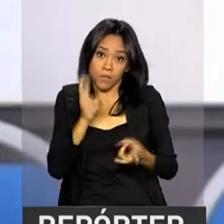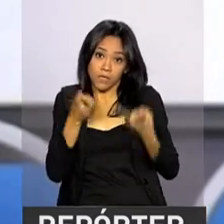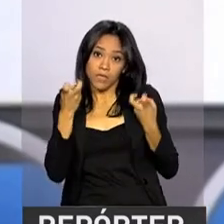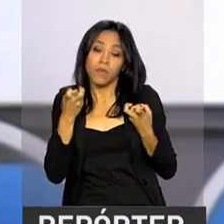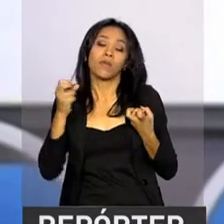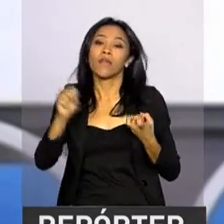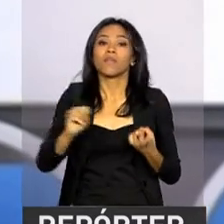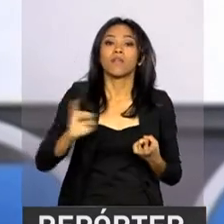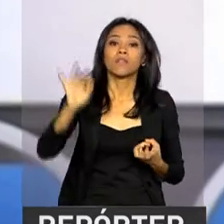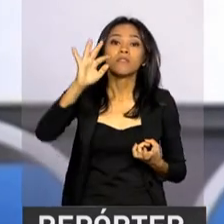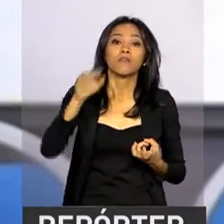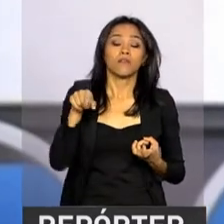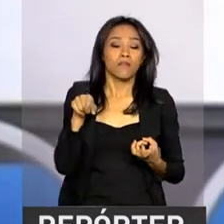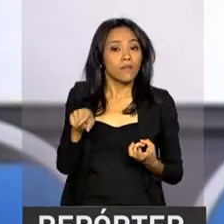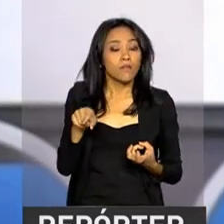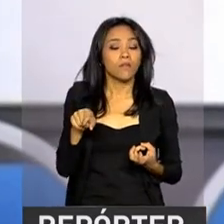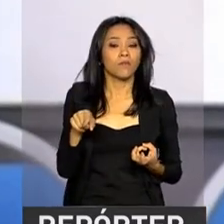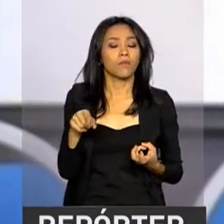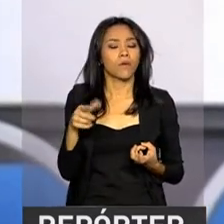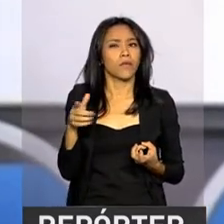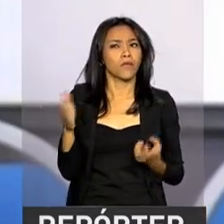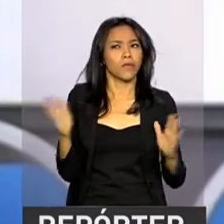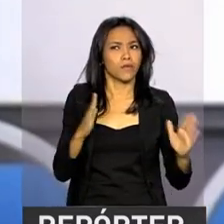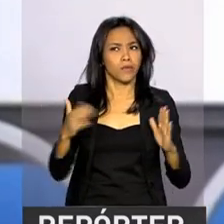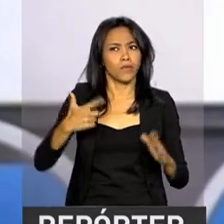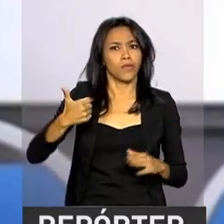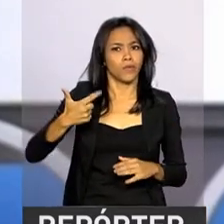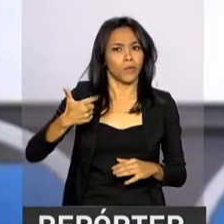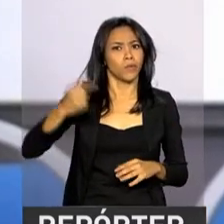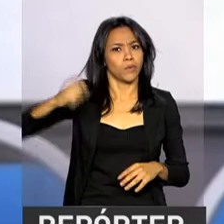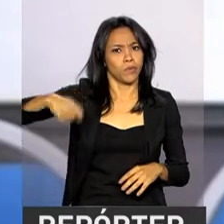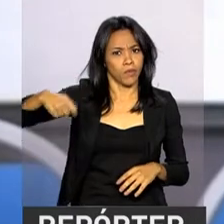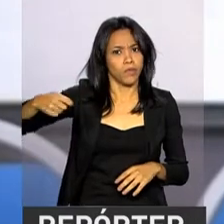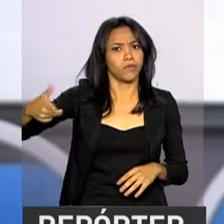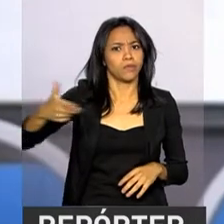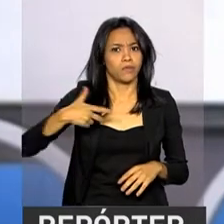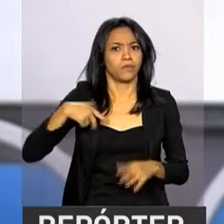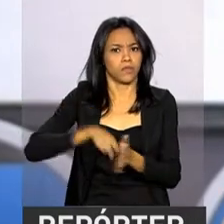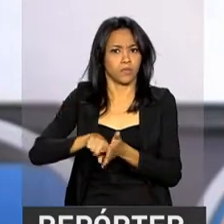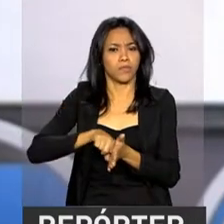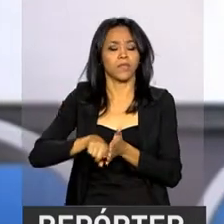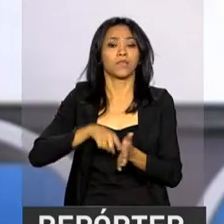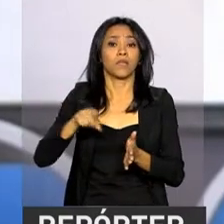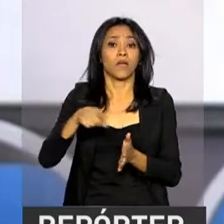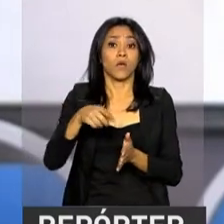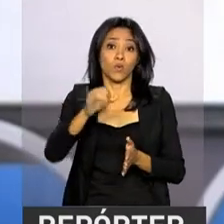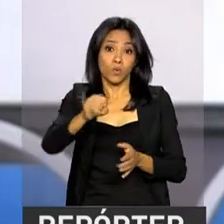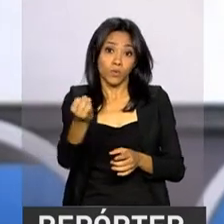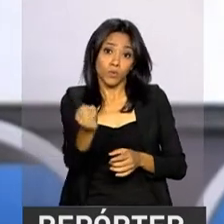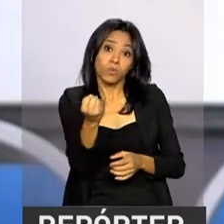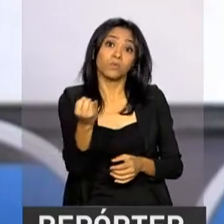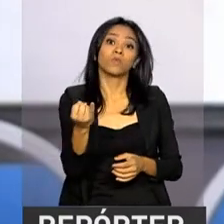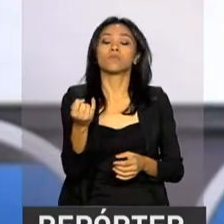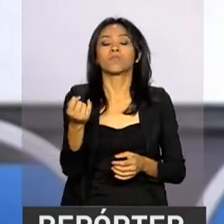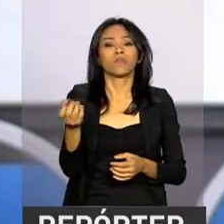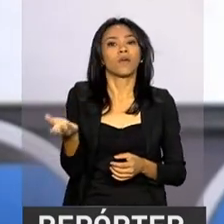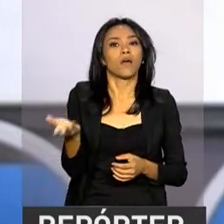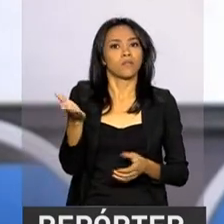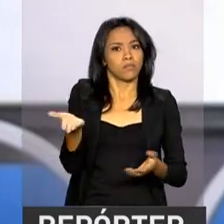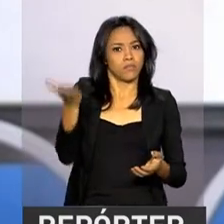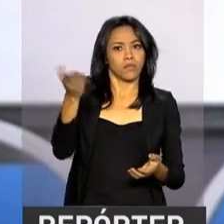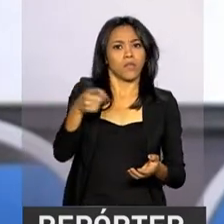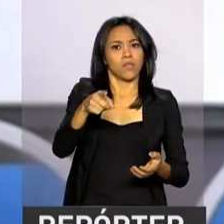inflação menor redução em 12 meses é o menor resultado da série a taxa de julho das famílias embora bastante elevada